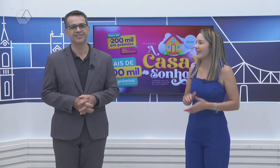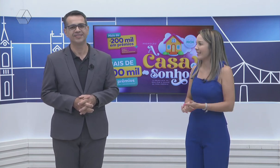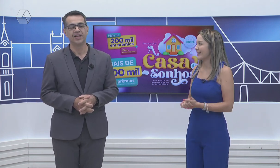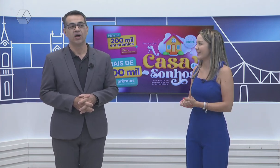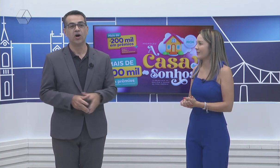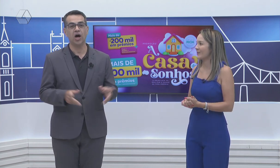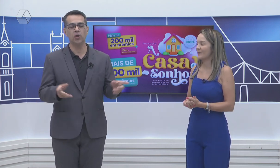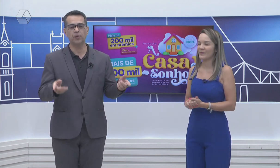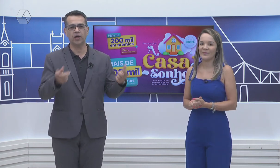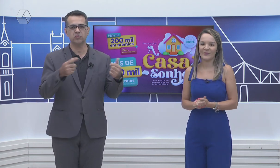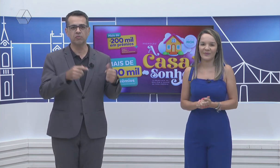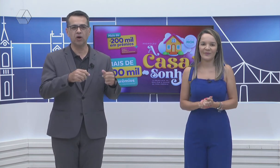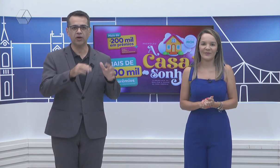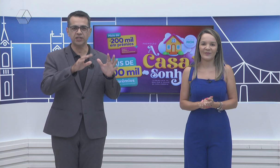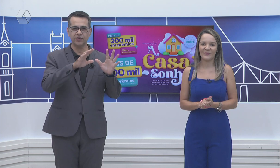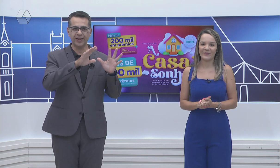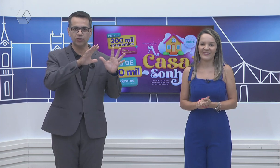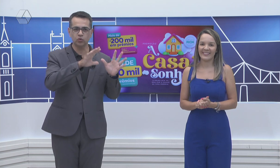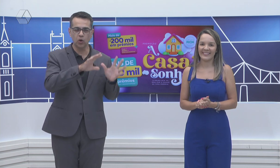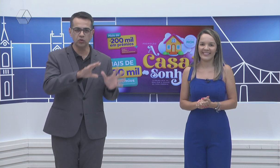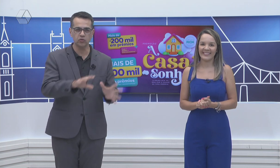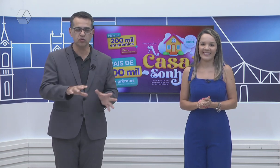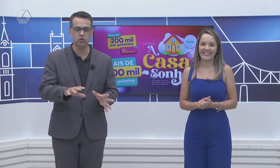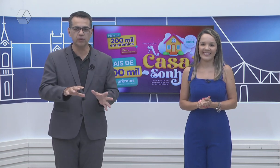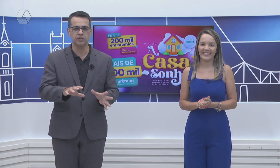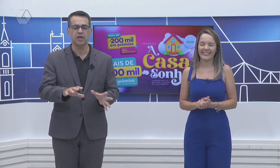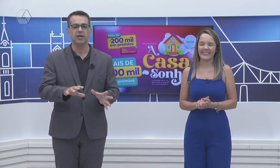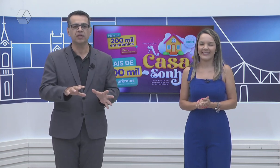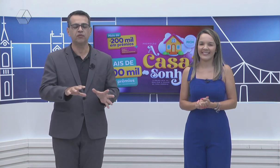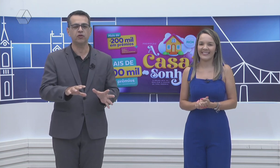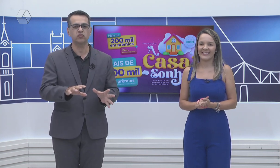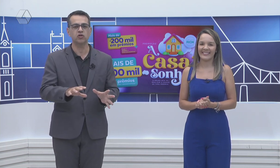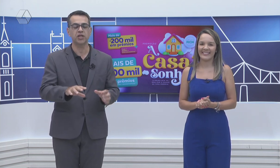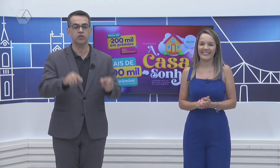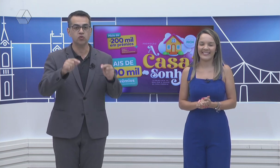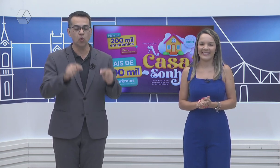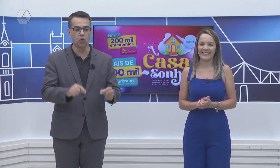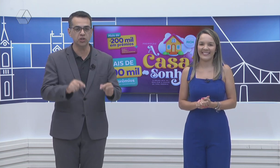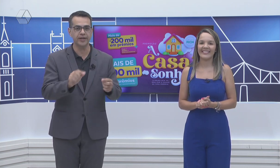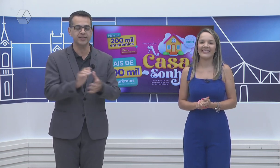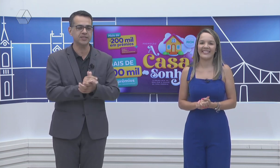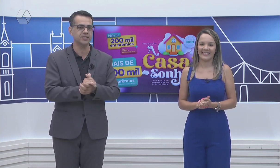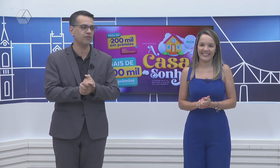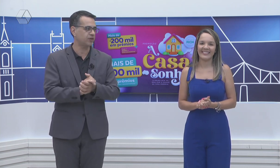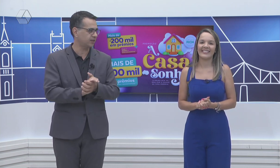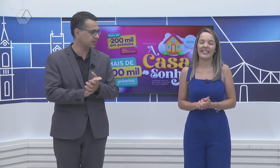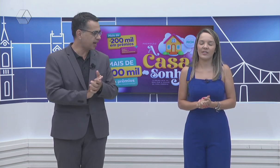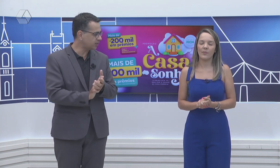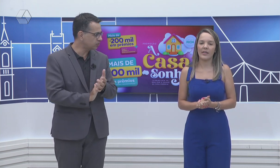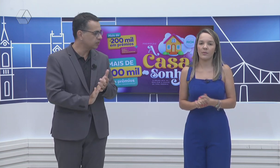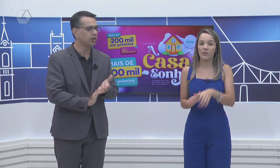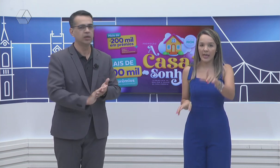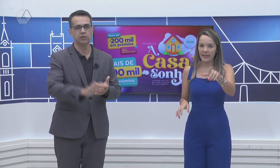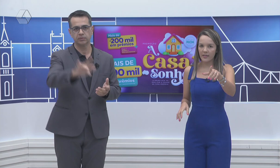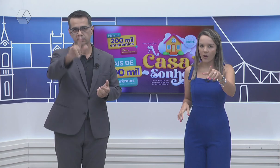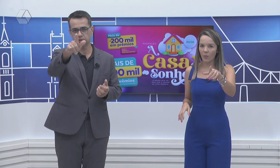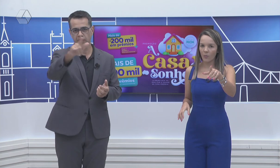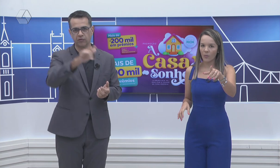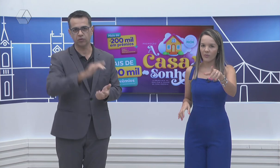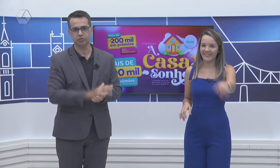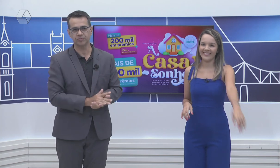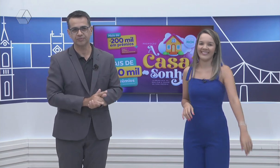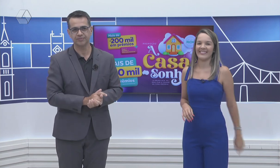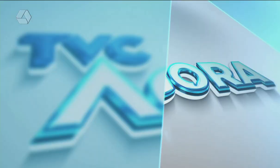legal. Gincana. Ó, no próximo bloco a gente vai falar todos os nomes que foram sorteados hoje nessa sexta-feira, tá Isso certo? Isso mesmo, não sai daí não.